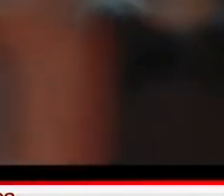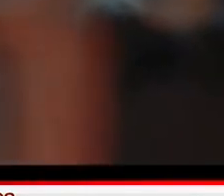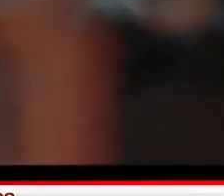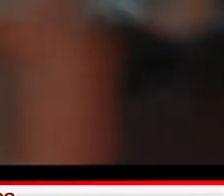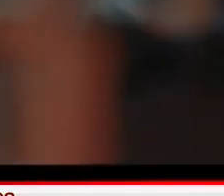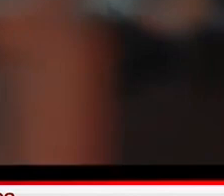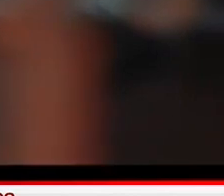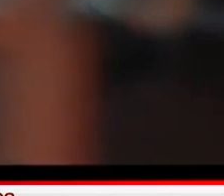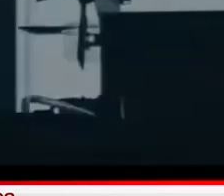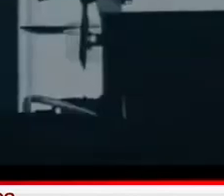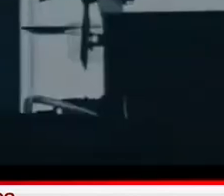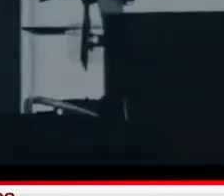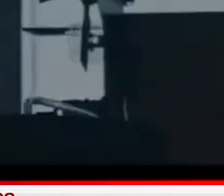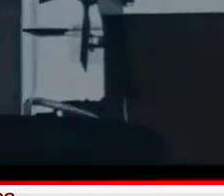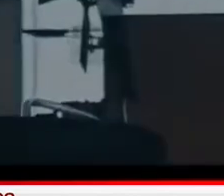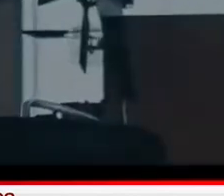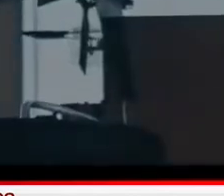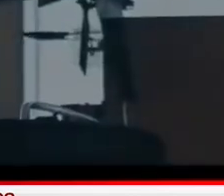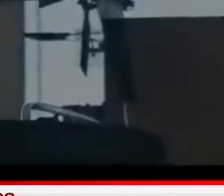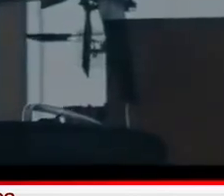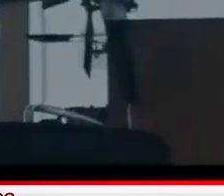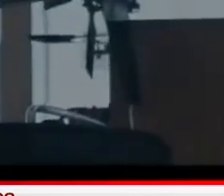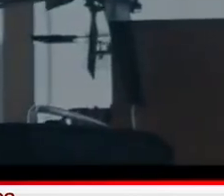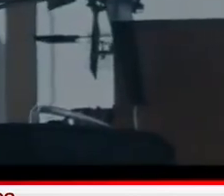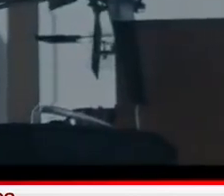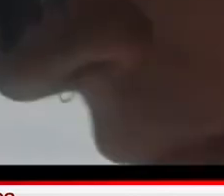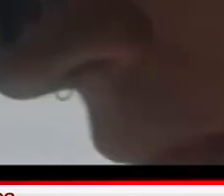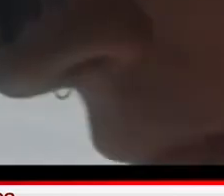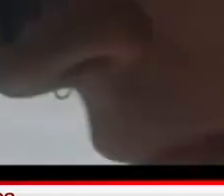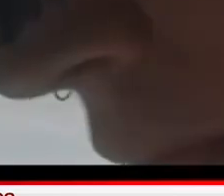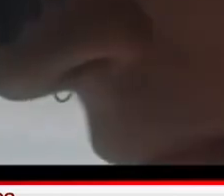encarar o futuro é criar futuro